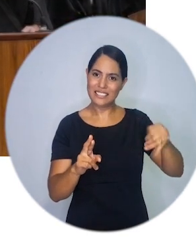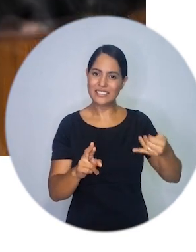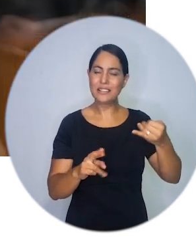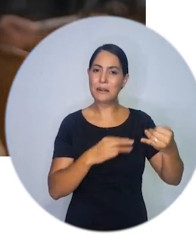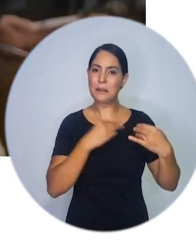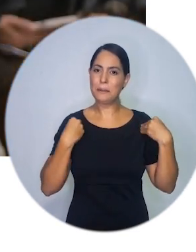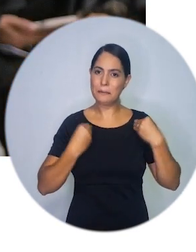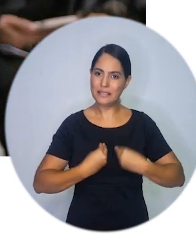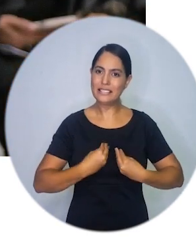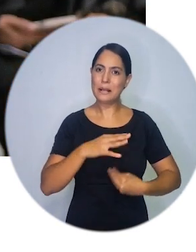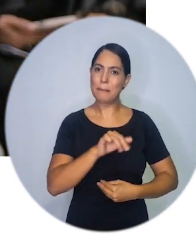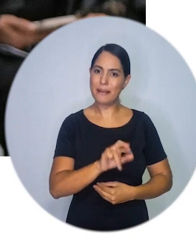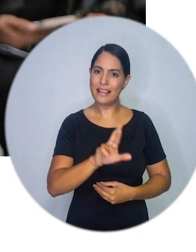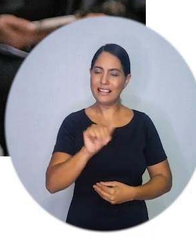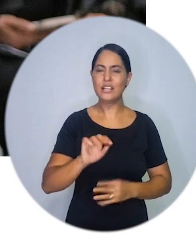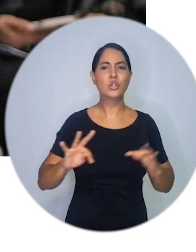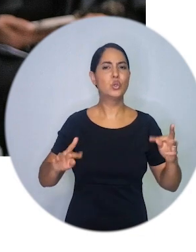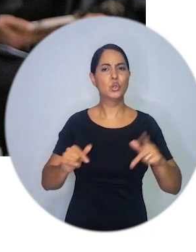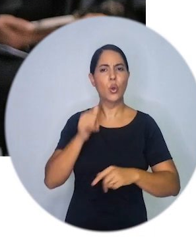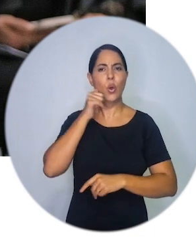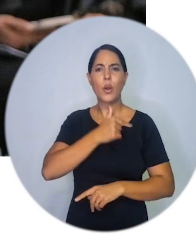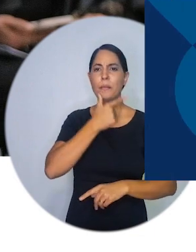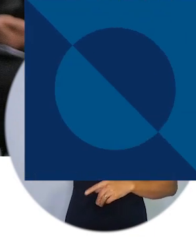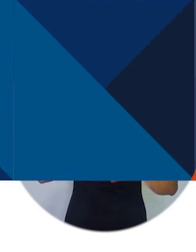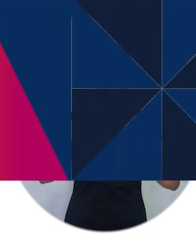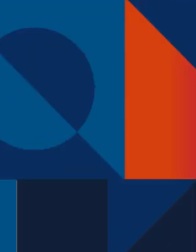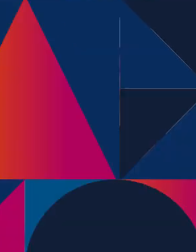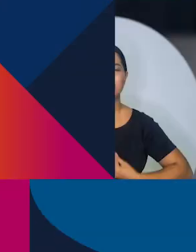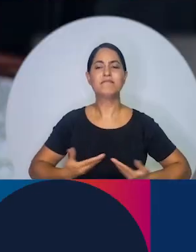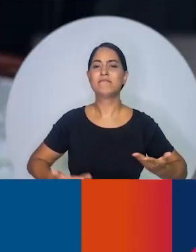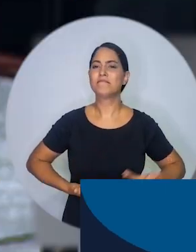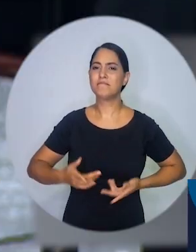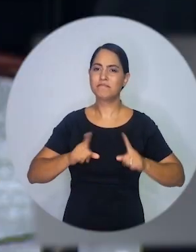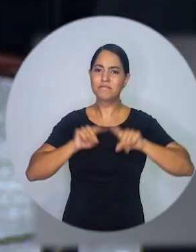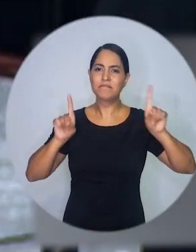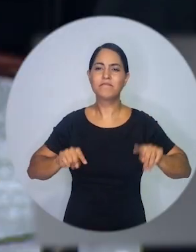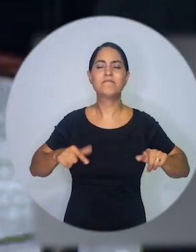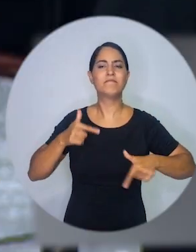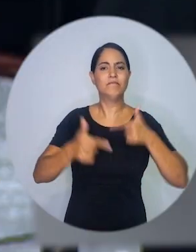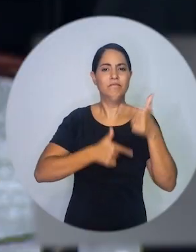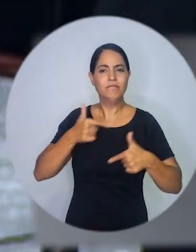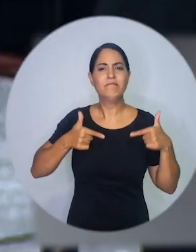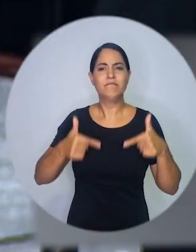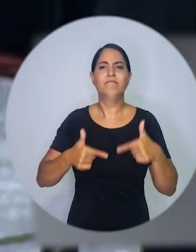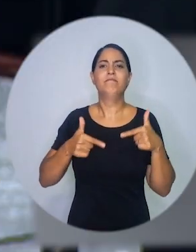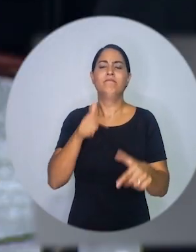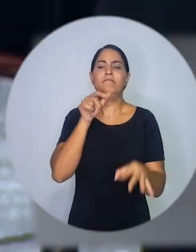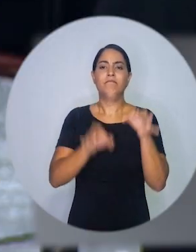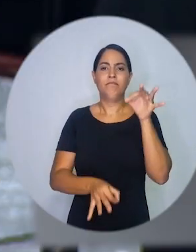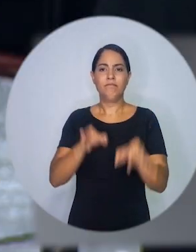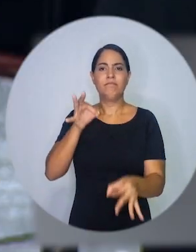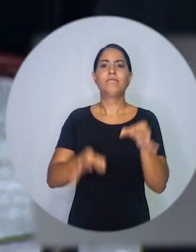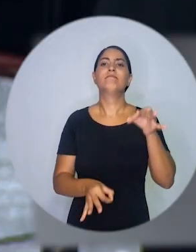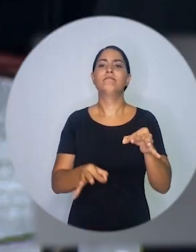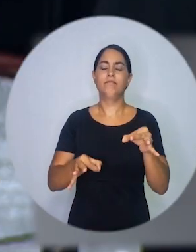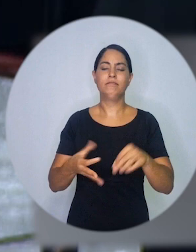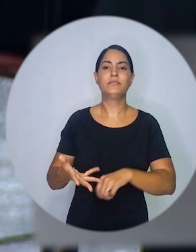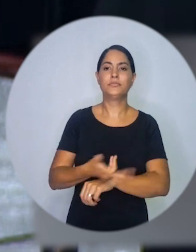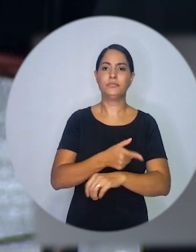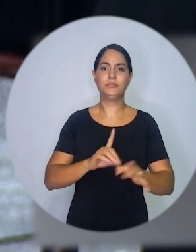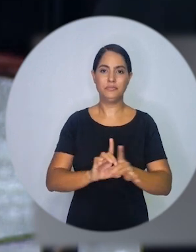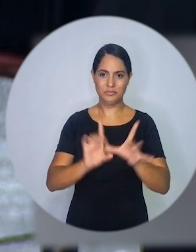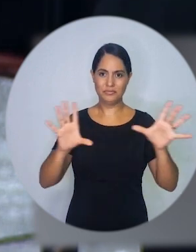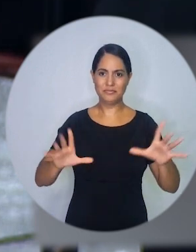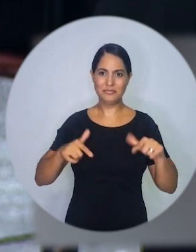STJ, ministra Maria Tereza, às suas ministras e ministros, servidoras e servidores, pelo trabalho incansável na promoção da justiça e na